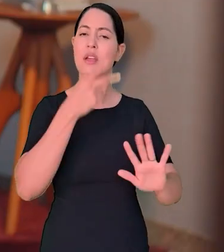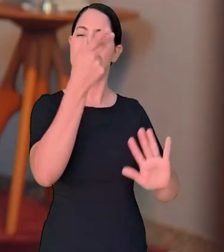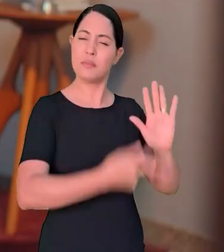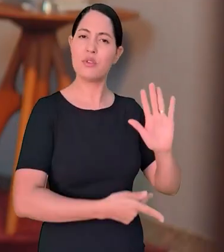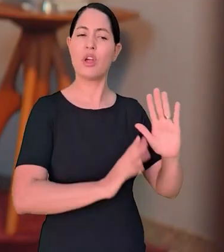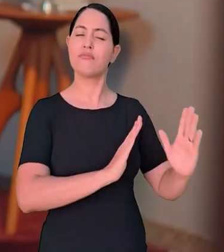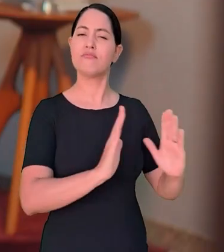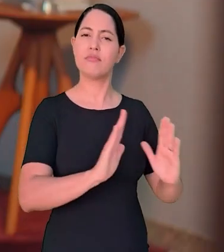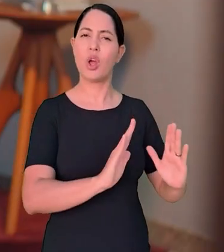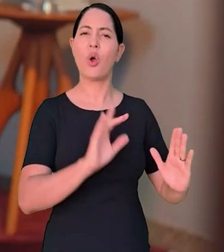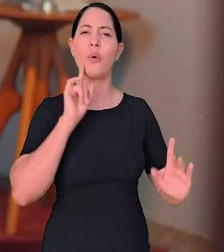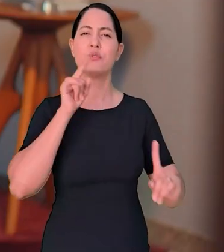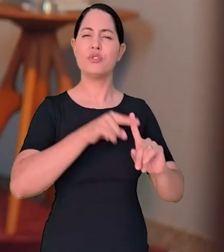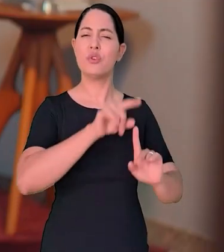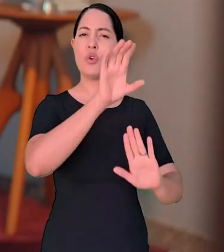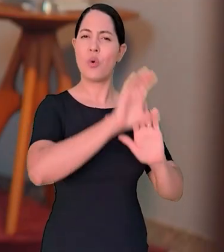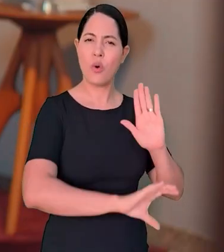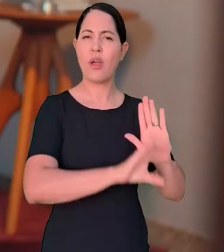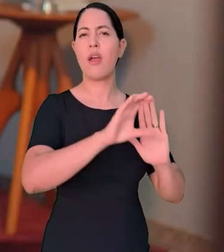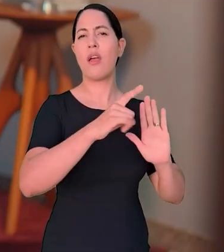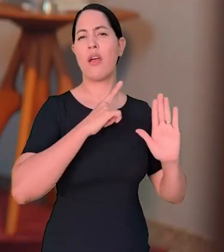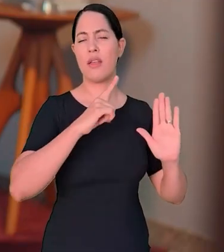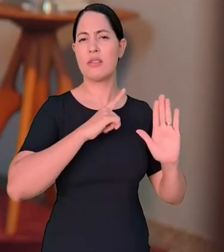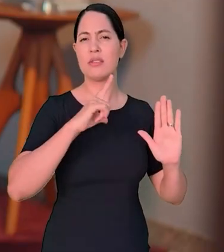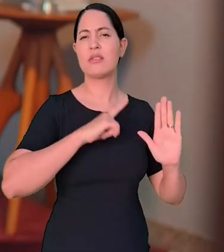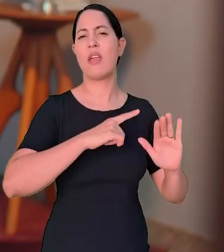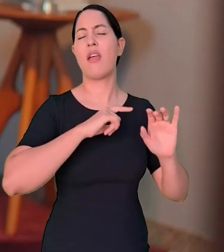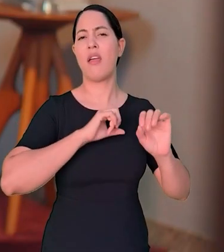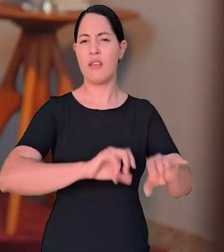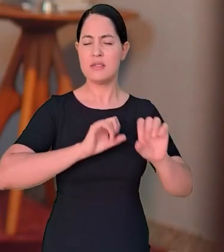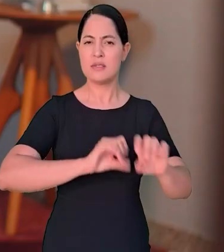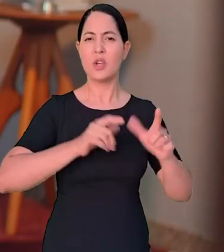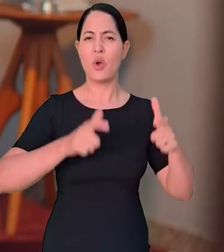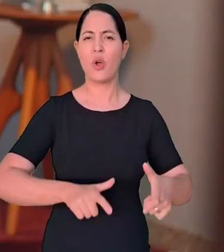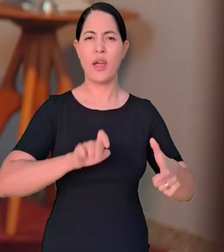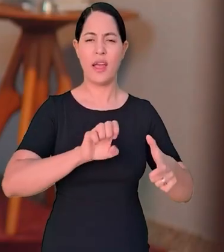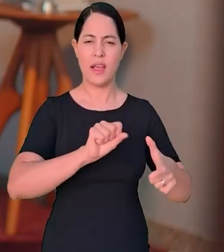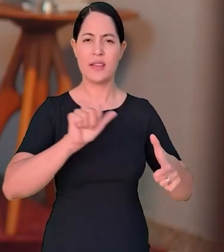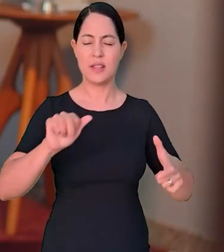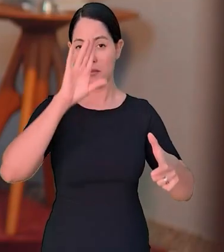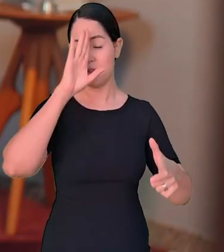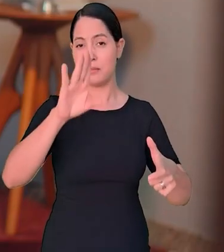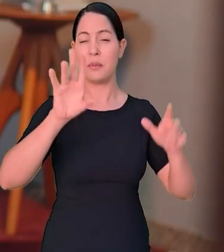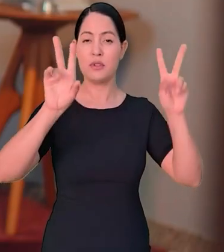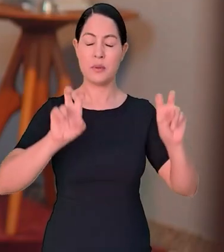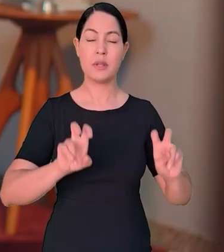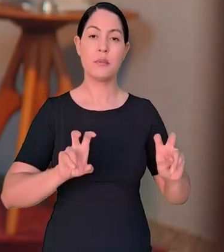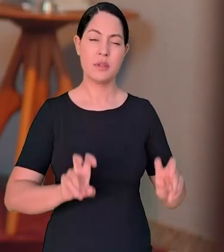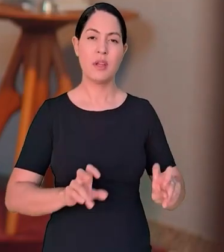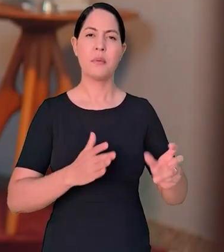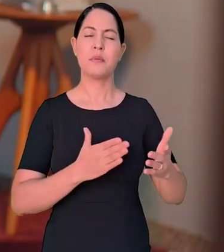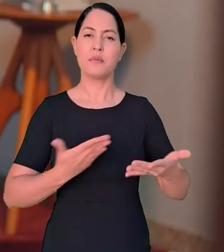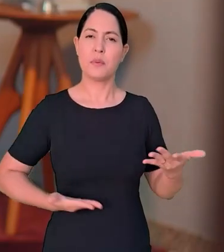primeira parte curricular de aulas dentro da ESA, da nossa escola, focado principalmente nas matérias que são importantes